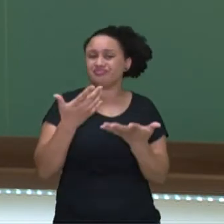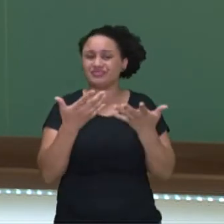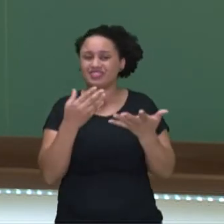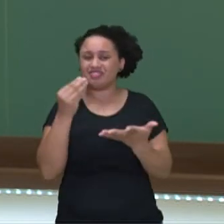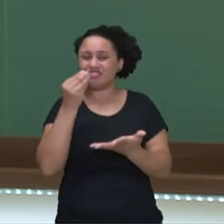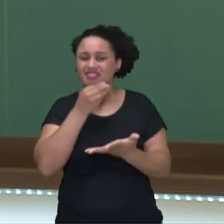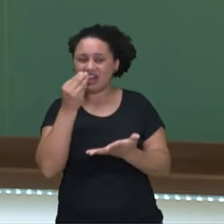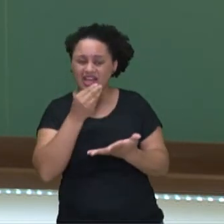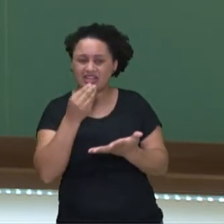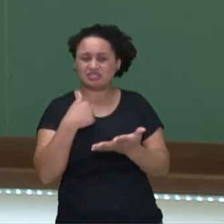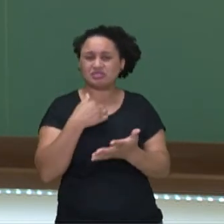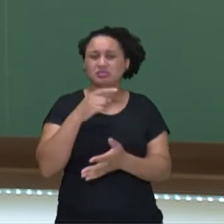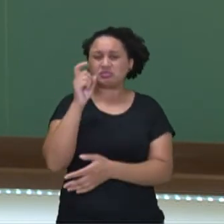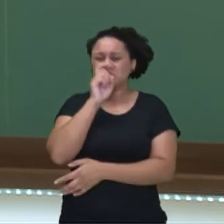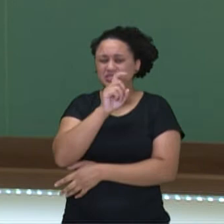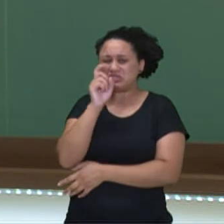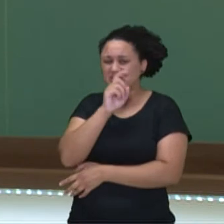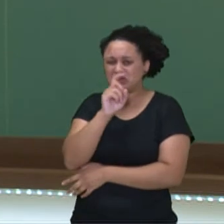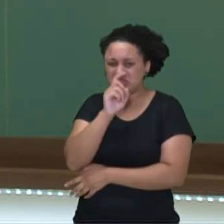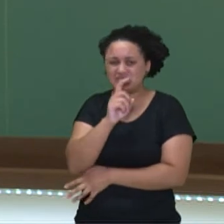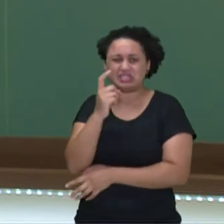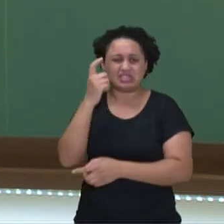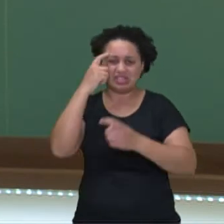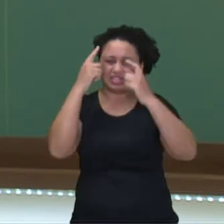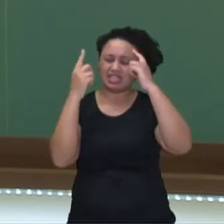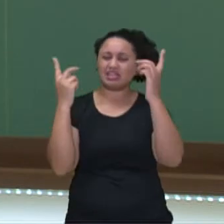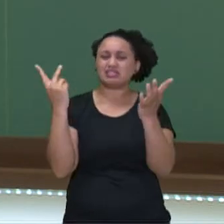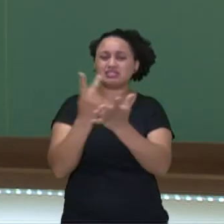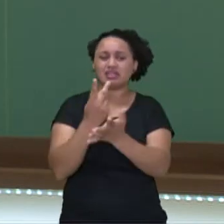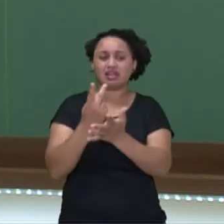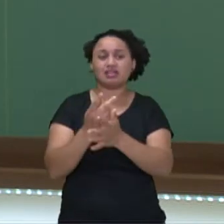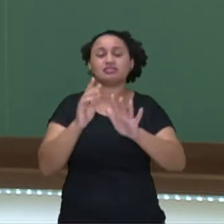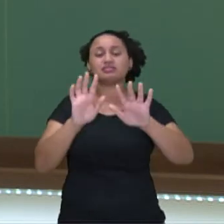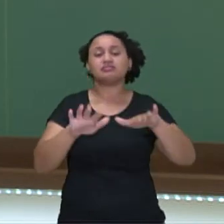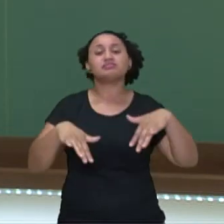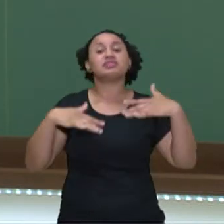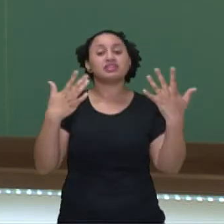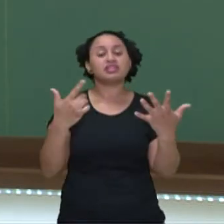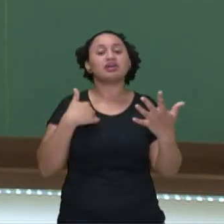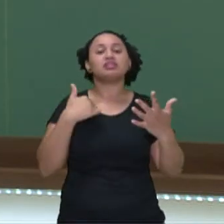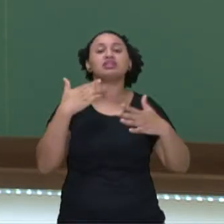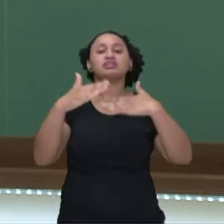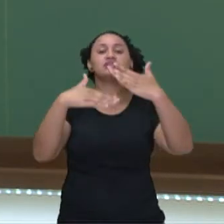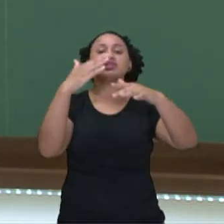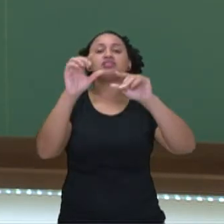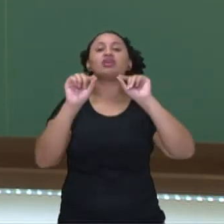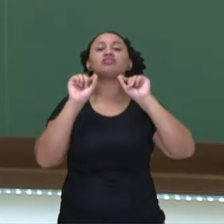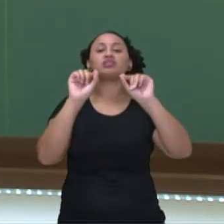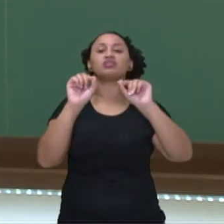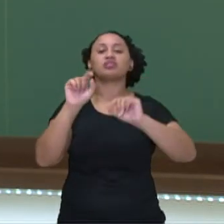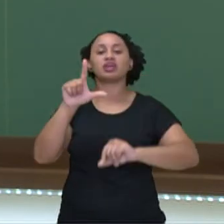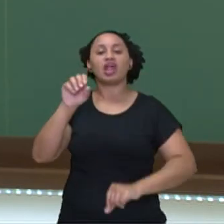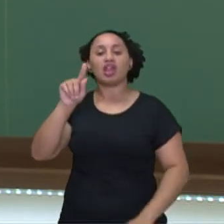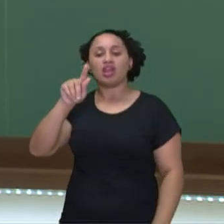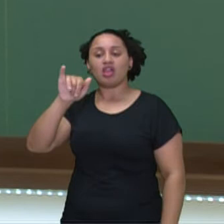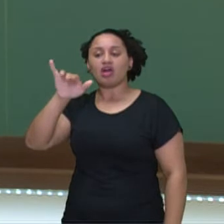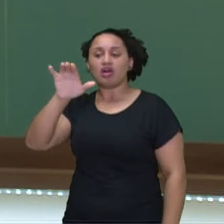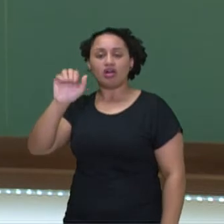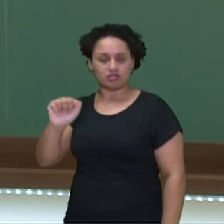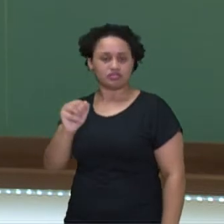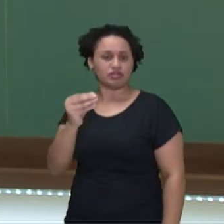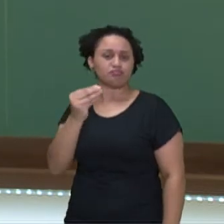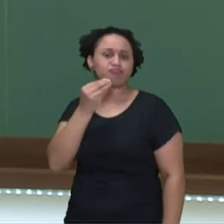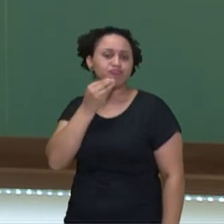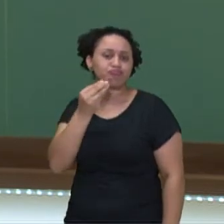com mentiras, com falsas ideias, tá? E para isso ele desenvolve então a lógica como